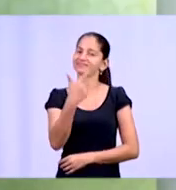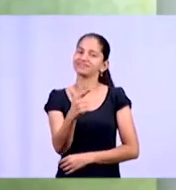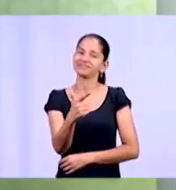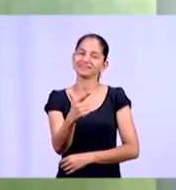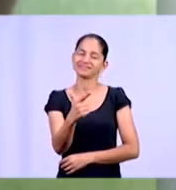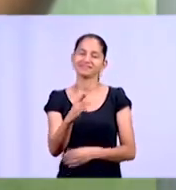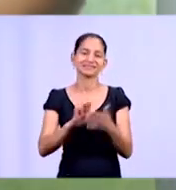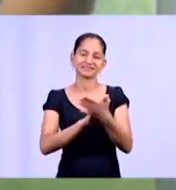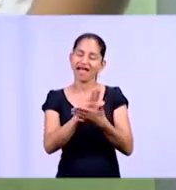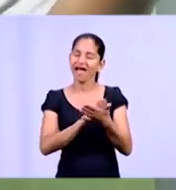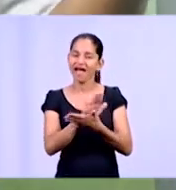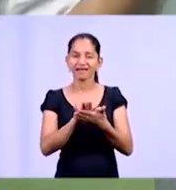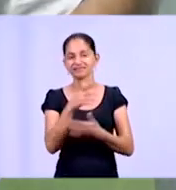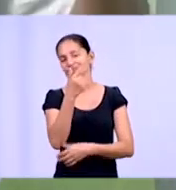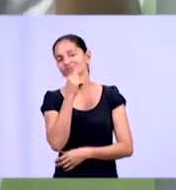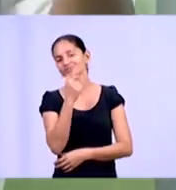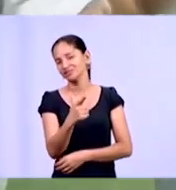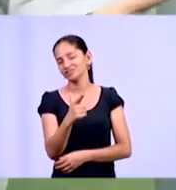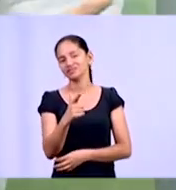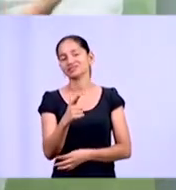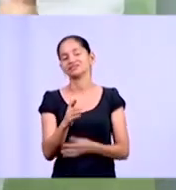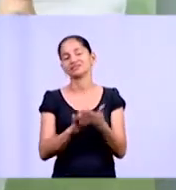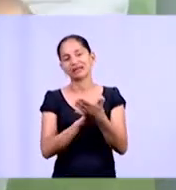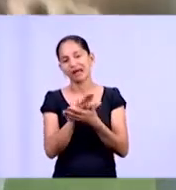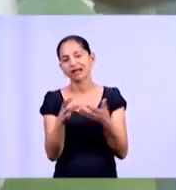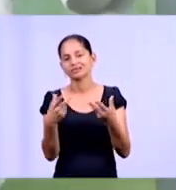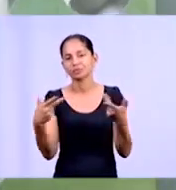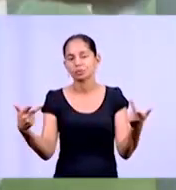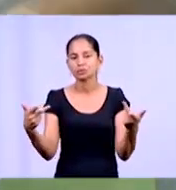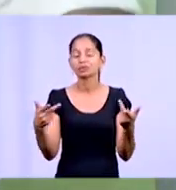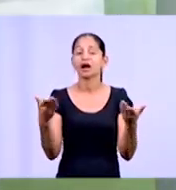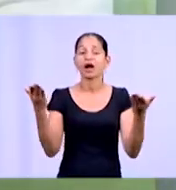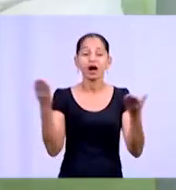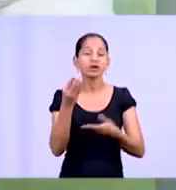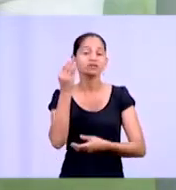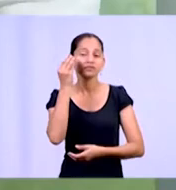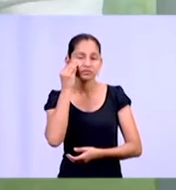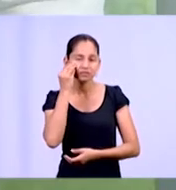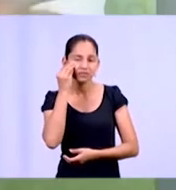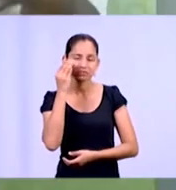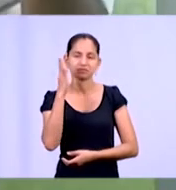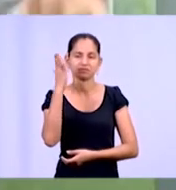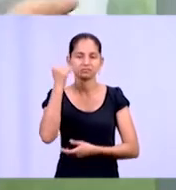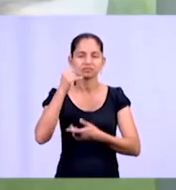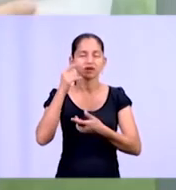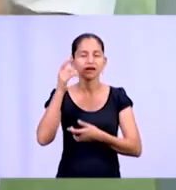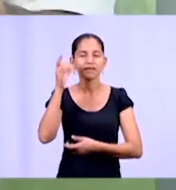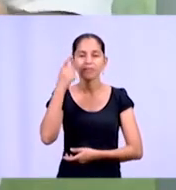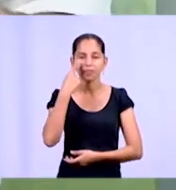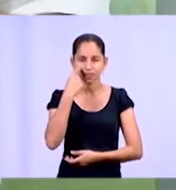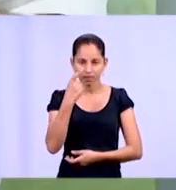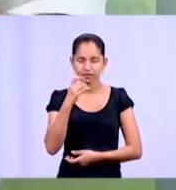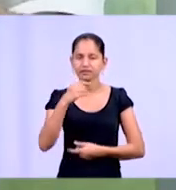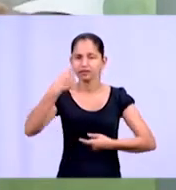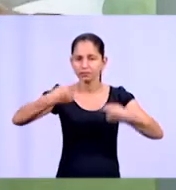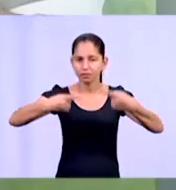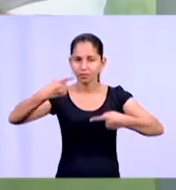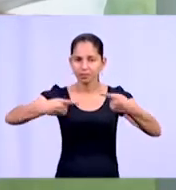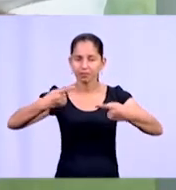época nós não tínhamos esses mecanismos, esses dispositivos de entrada. Nós vamos saber o que é dispositivo de entrada, a gente vai discutir bastante na próxima